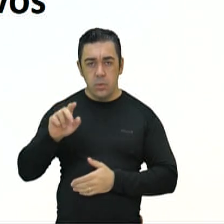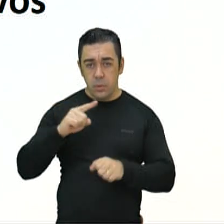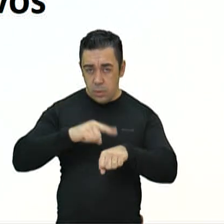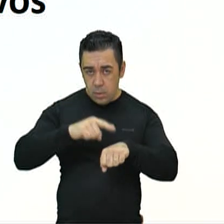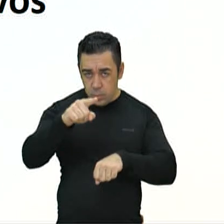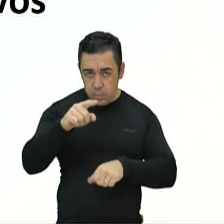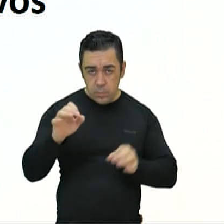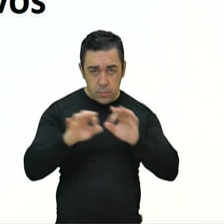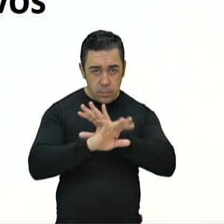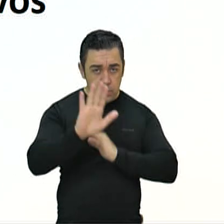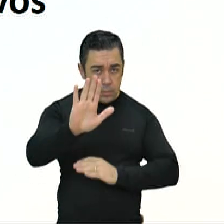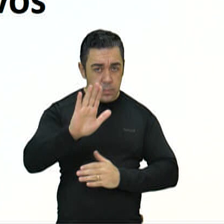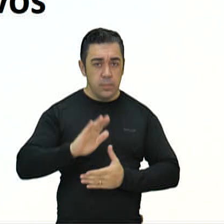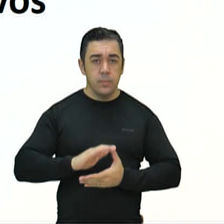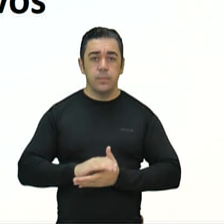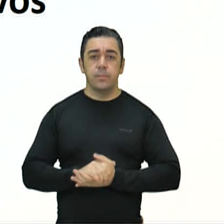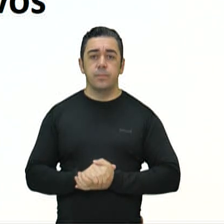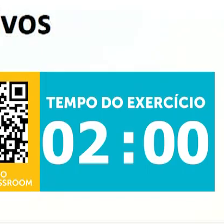já.